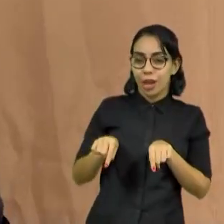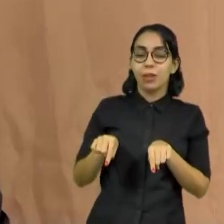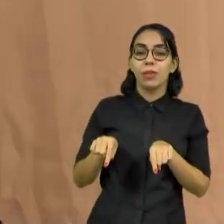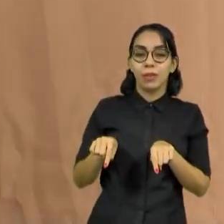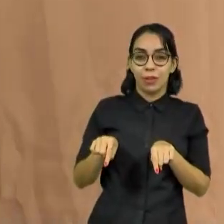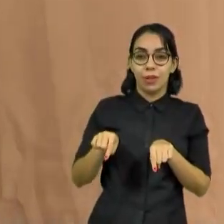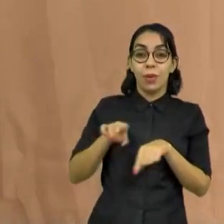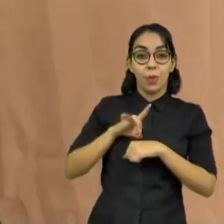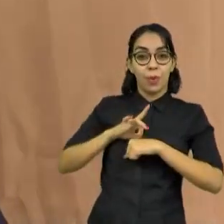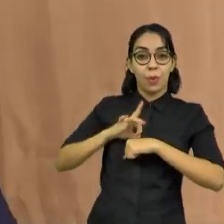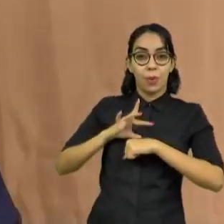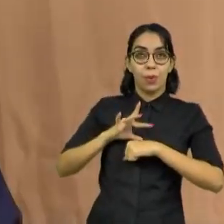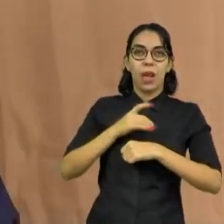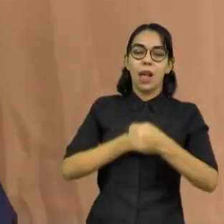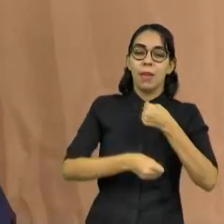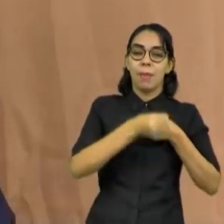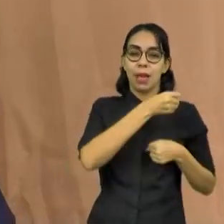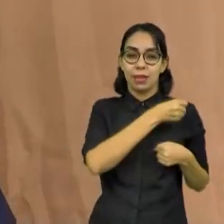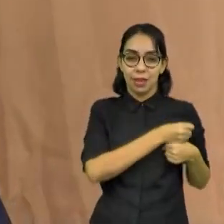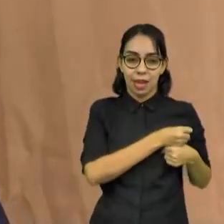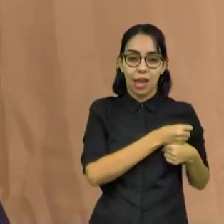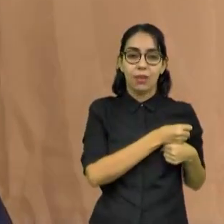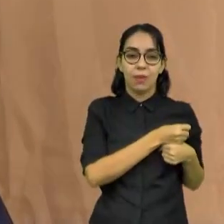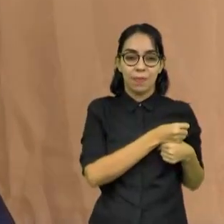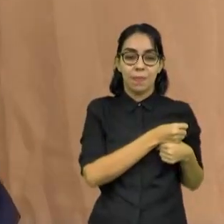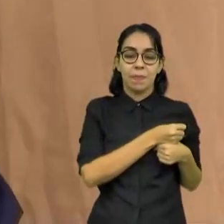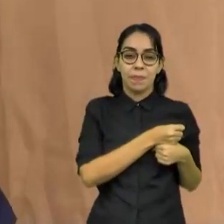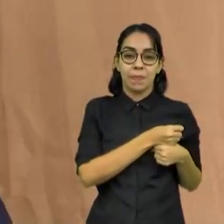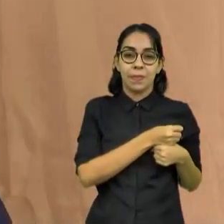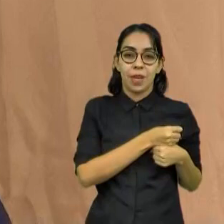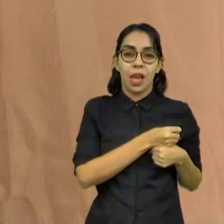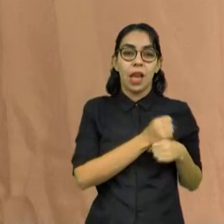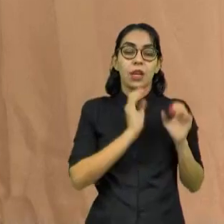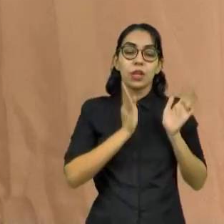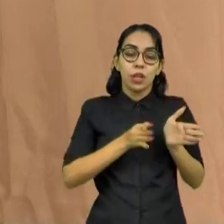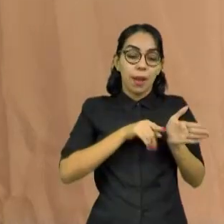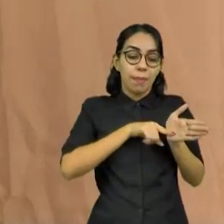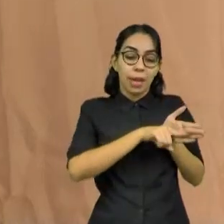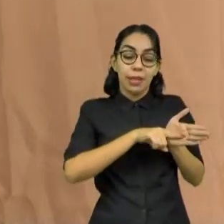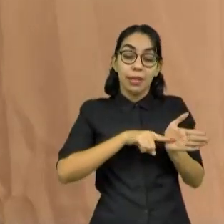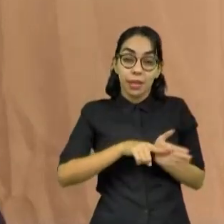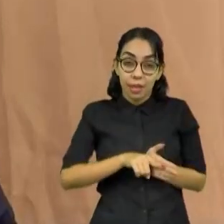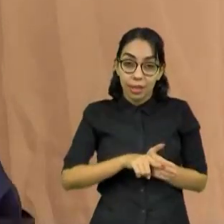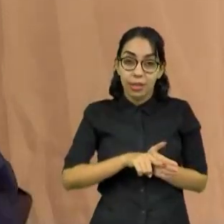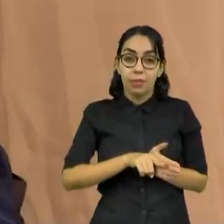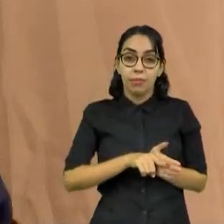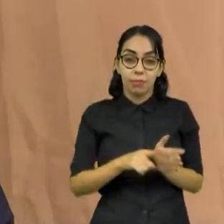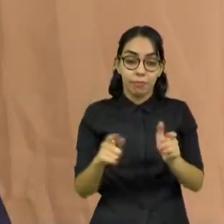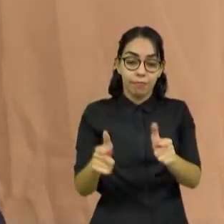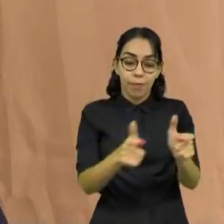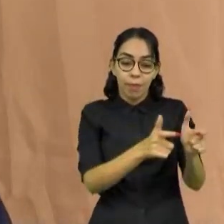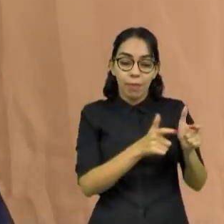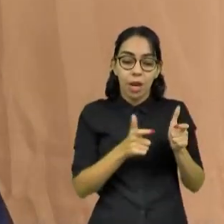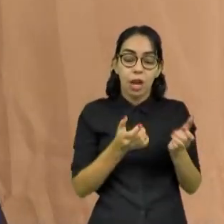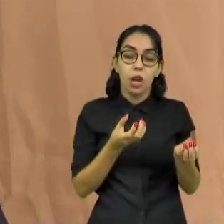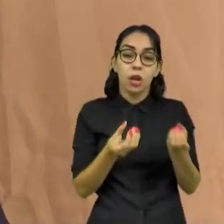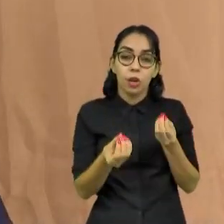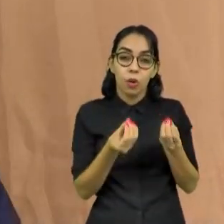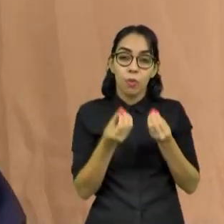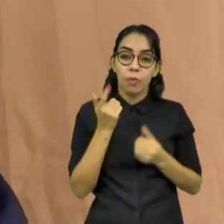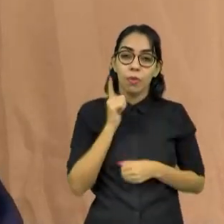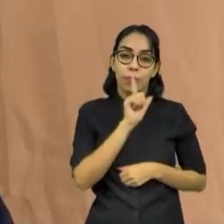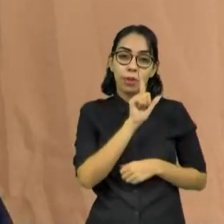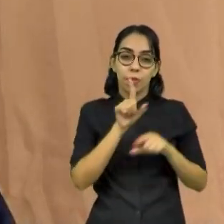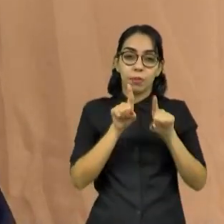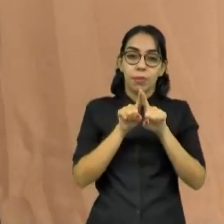começou no ano passado e fizemos um diagnóstico na comunidade local e conseguimos esse projeto. É um projeto que